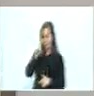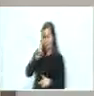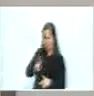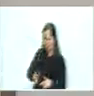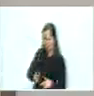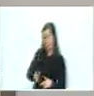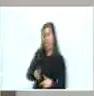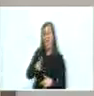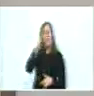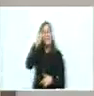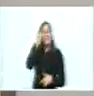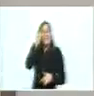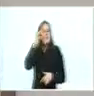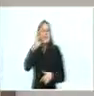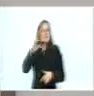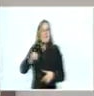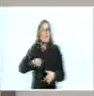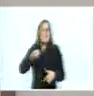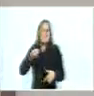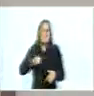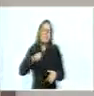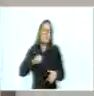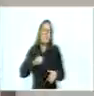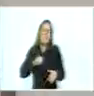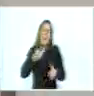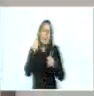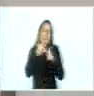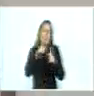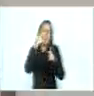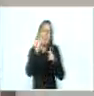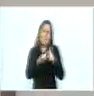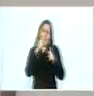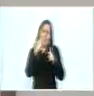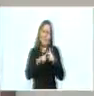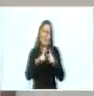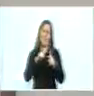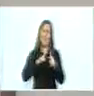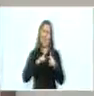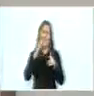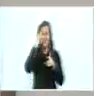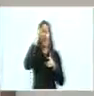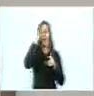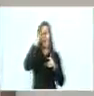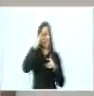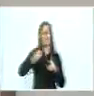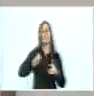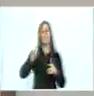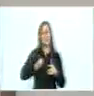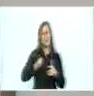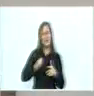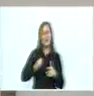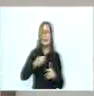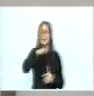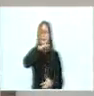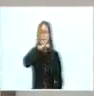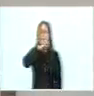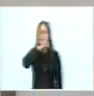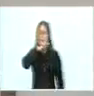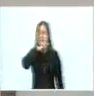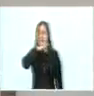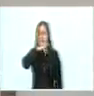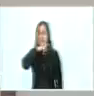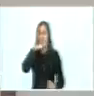que existe. E aí que é o maior problema. Porque nós temos que saber que existe sim, e que ele é cruel, que ele